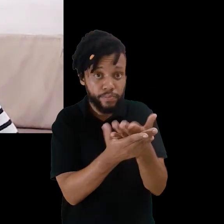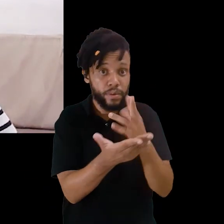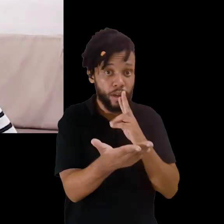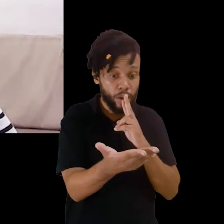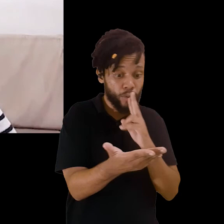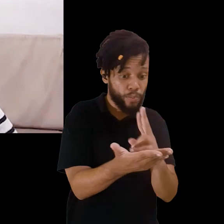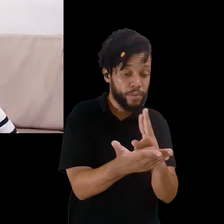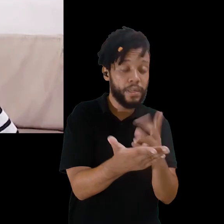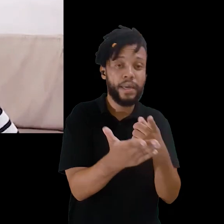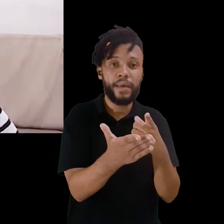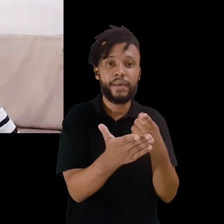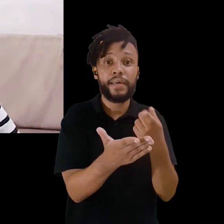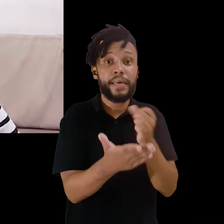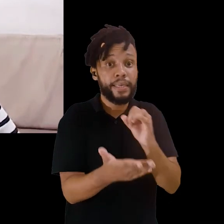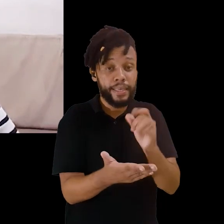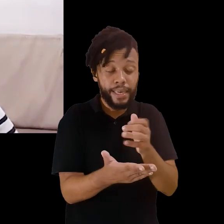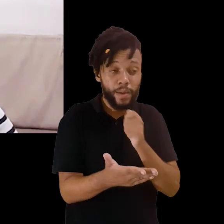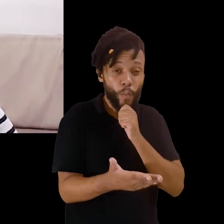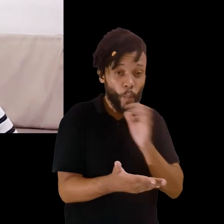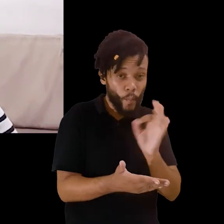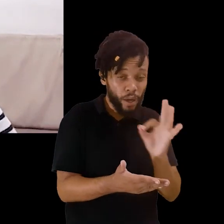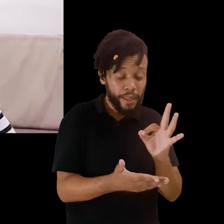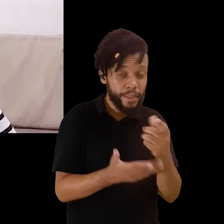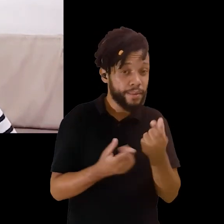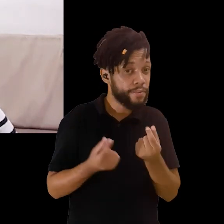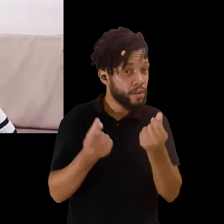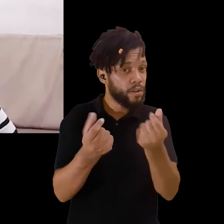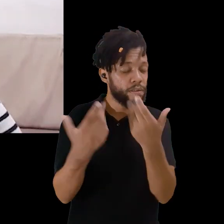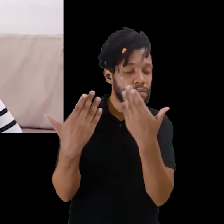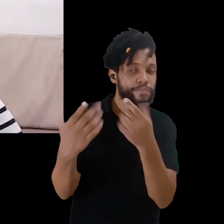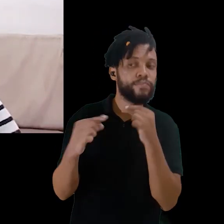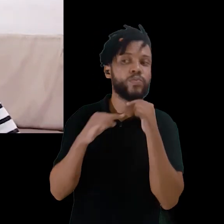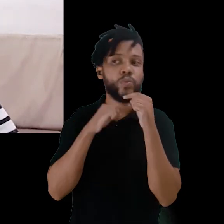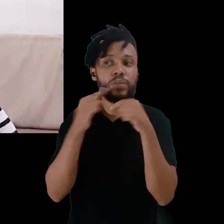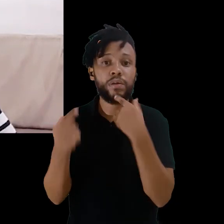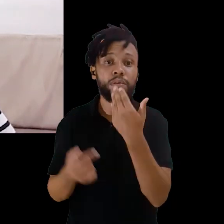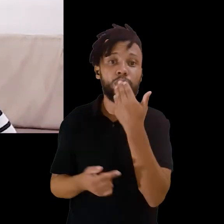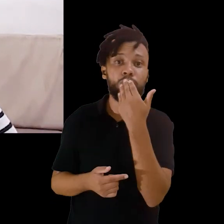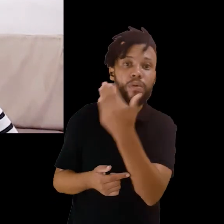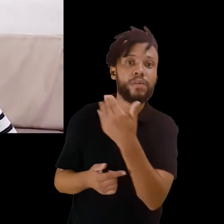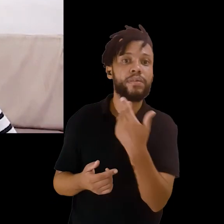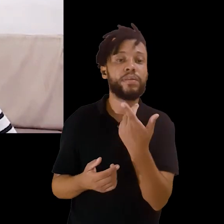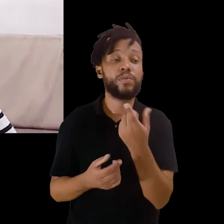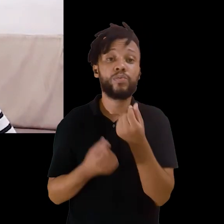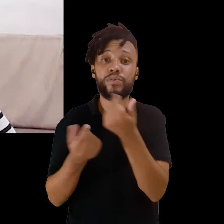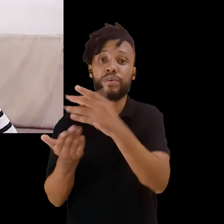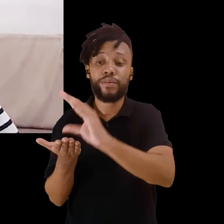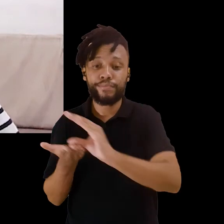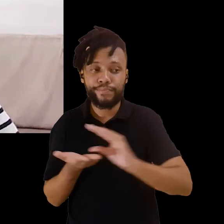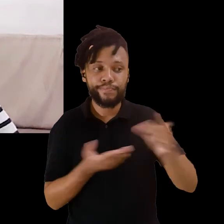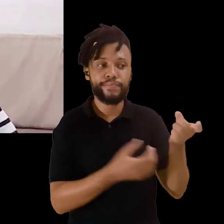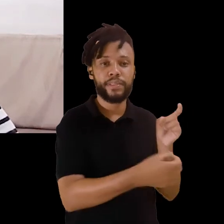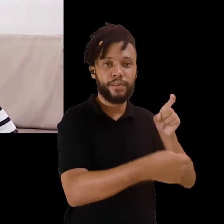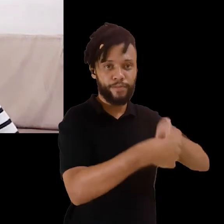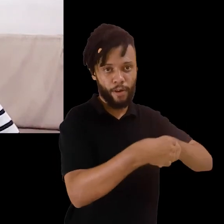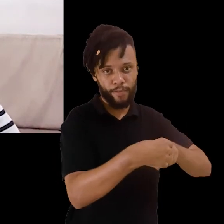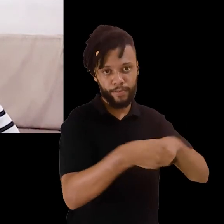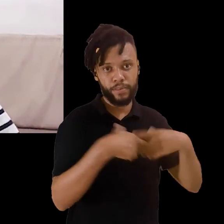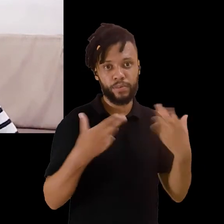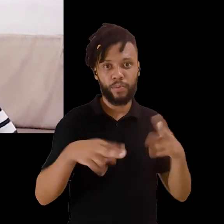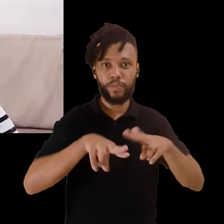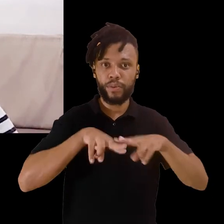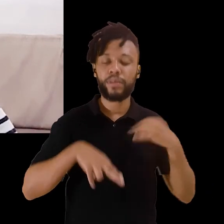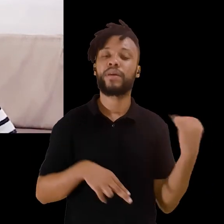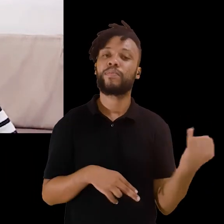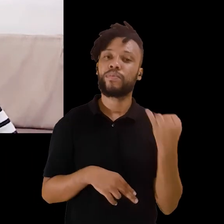e se você não responde, esses valores são questionados e eles solicitam a devolução do dinheiro. Então é muito